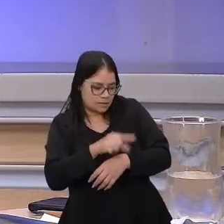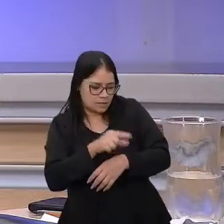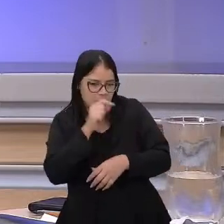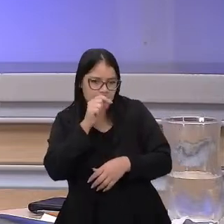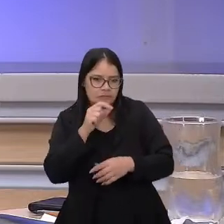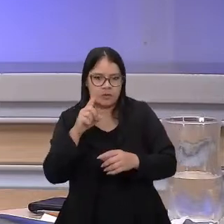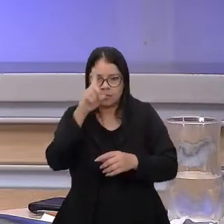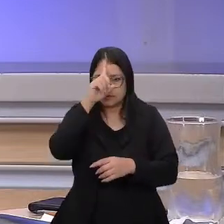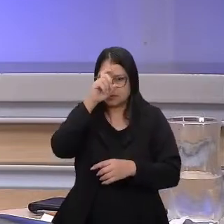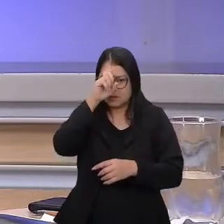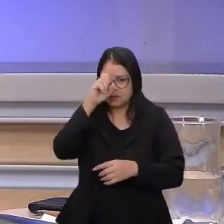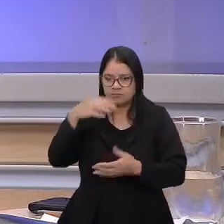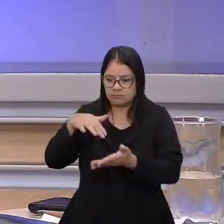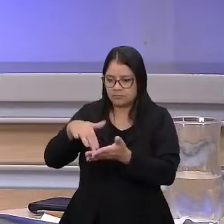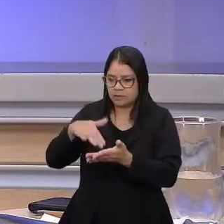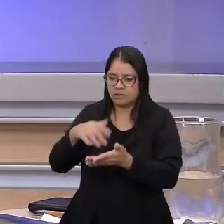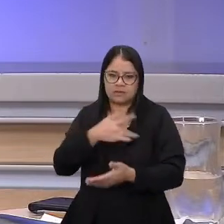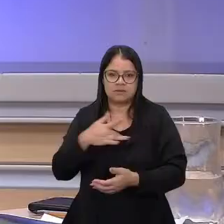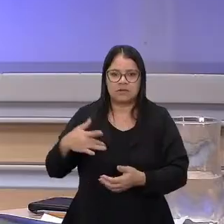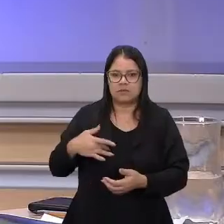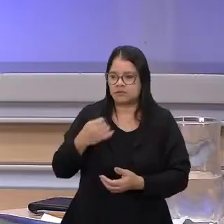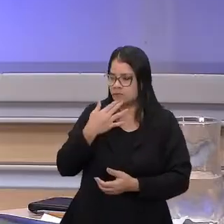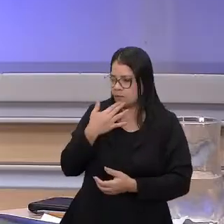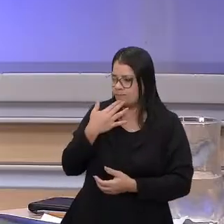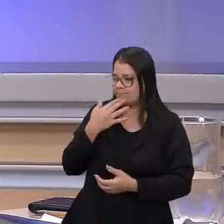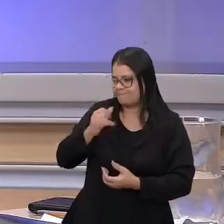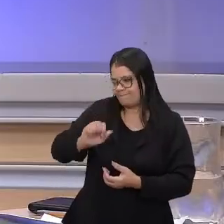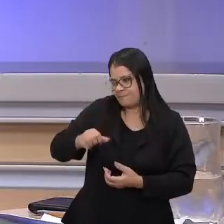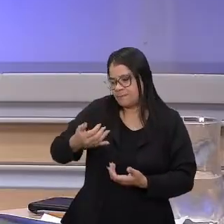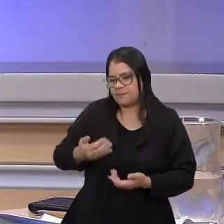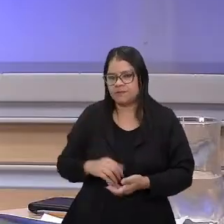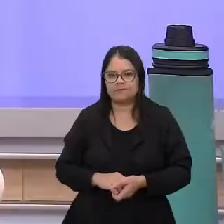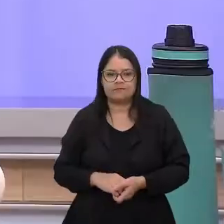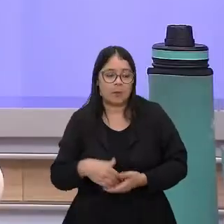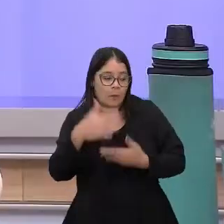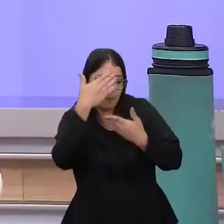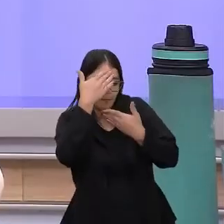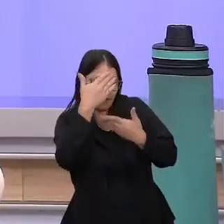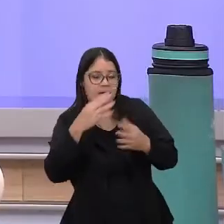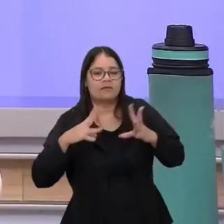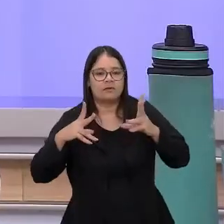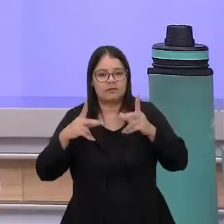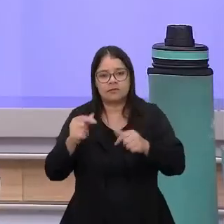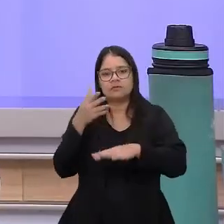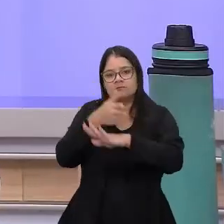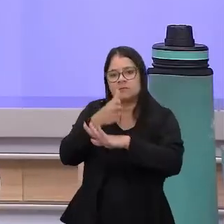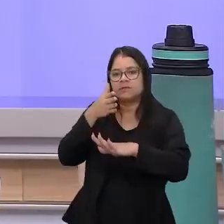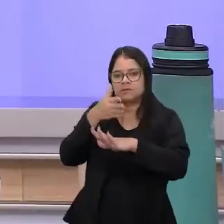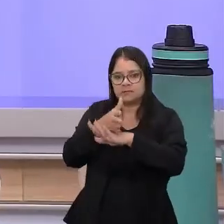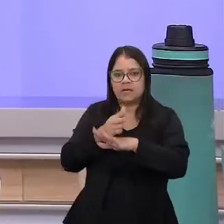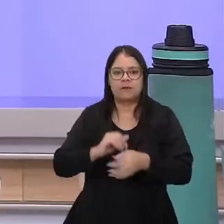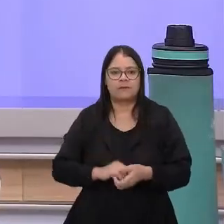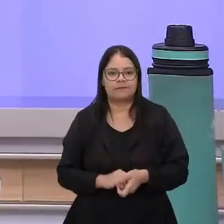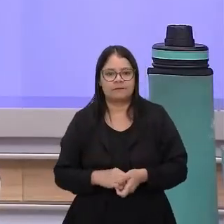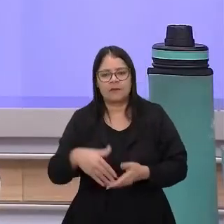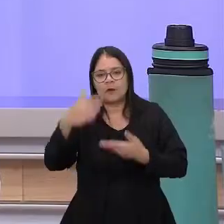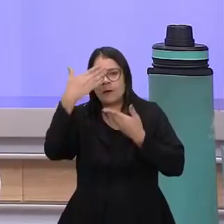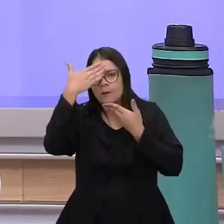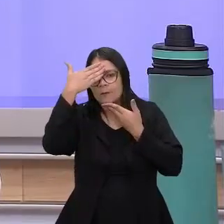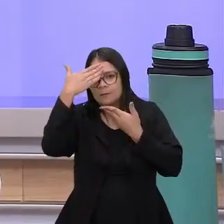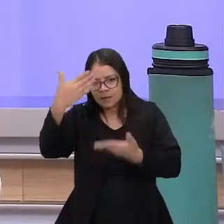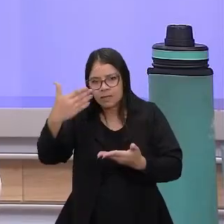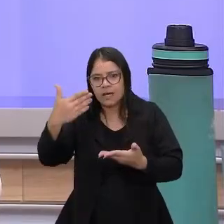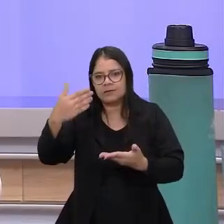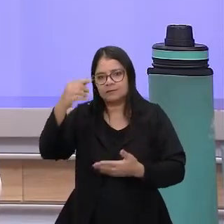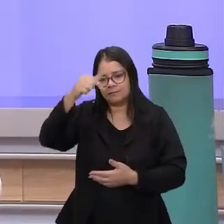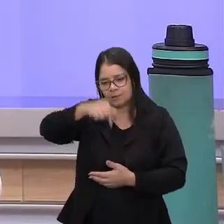do Saúde. Tá bom? É isso. Muito obrigada a todos que participaram. Muito obrigada por